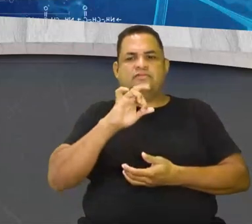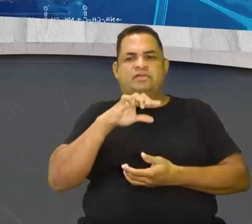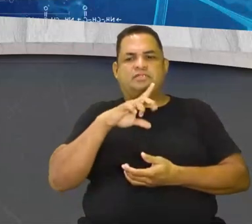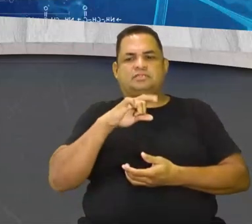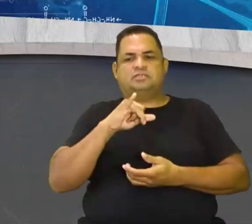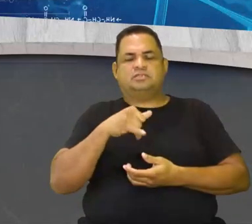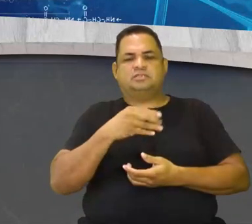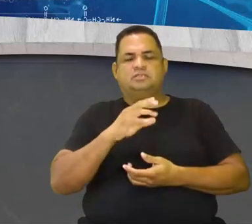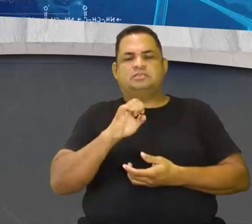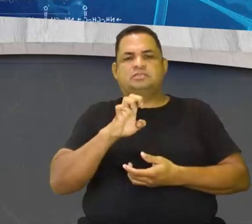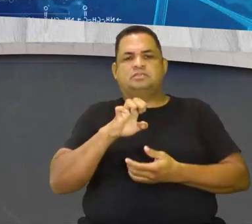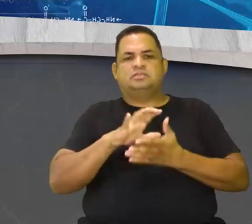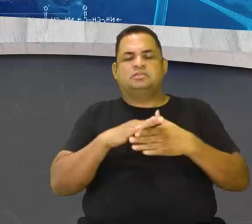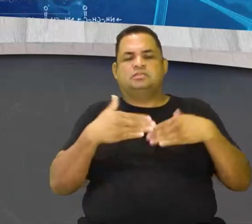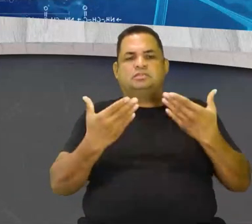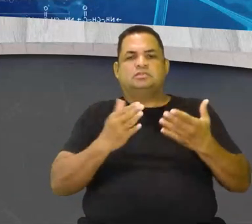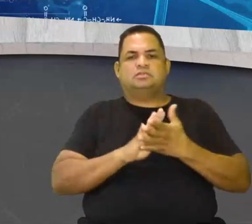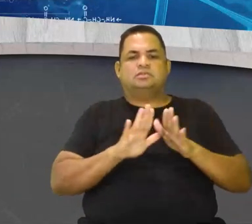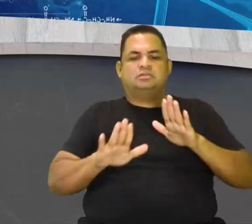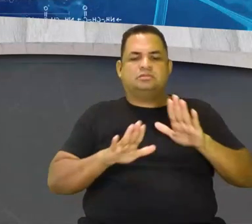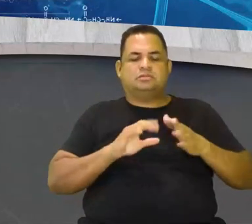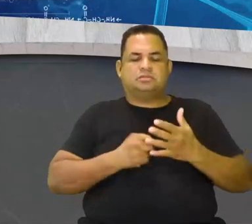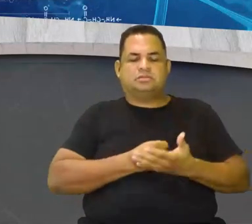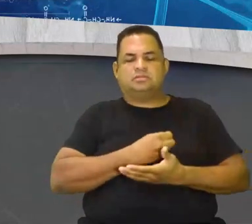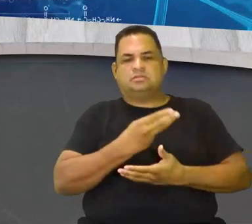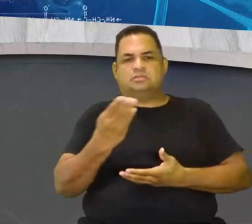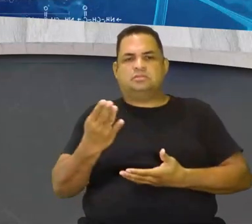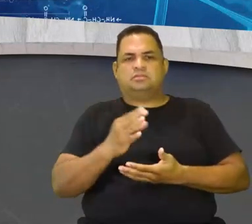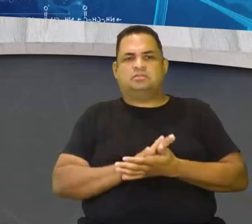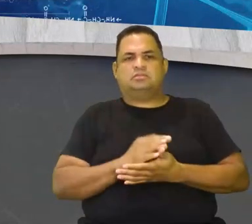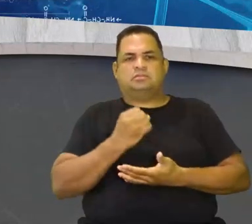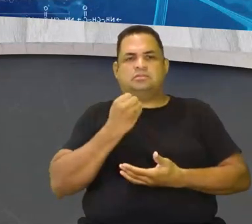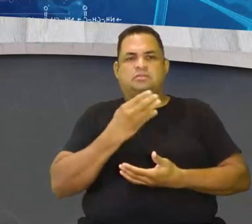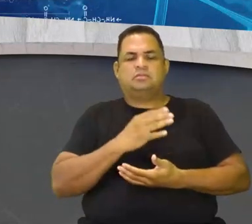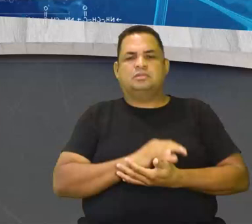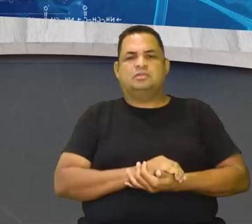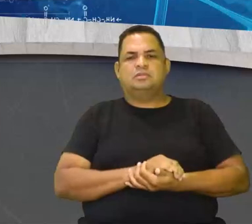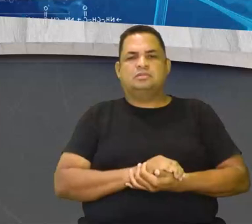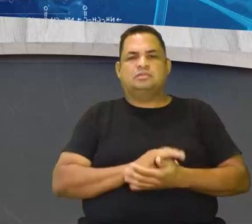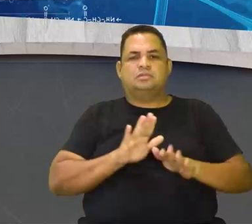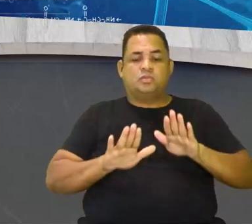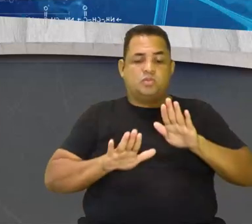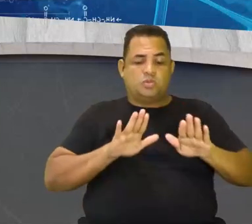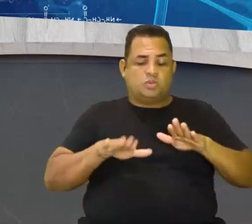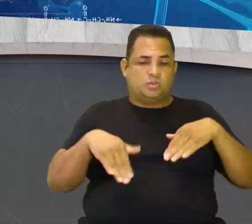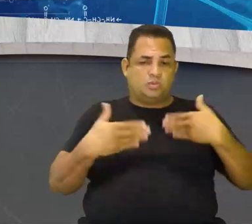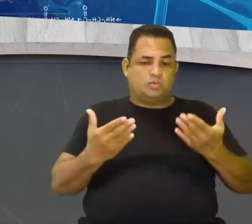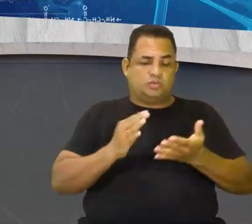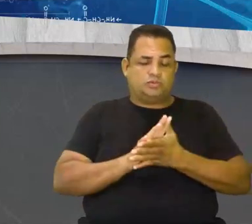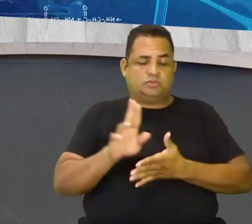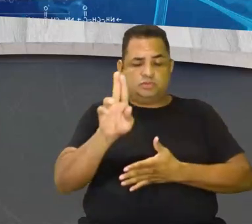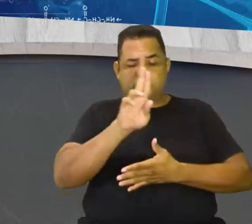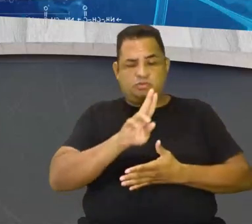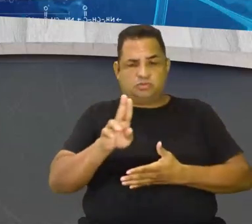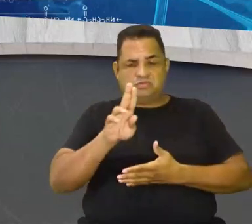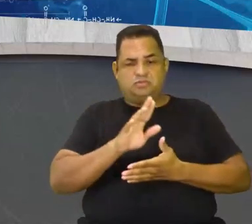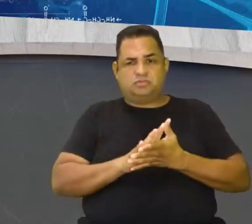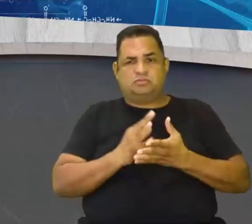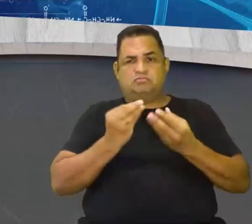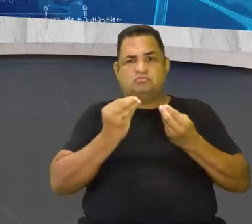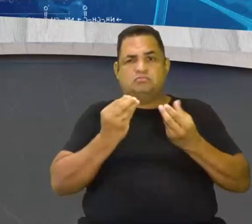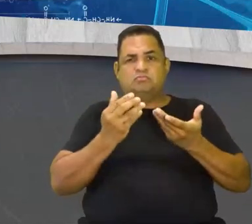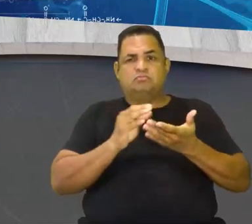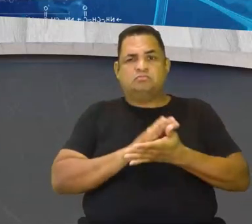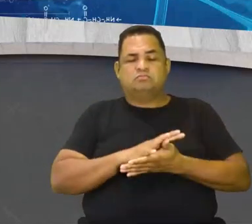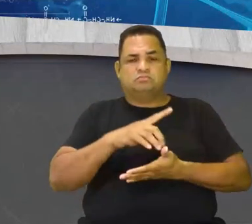da quantidade de cloro que você utiliza em um determinado meio, tá bom? E muito cuidado, porque com o uso excessivo,